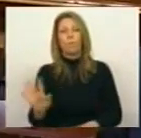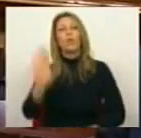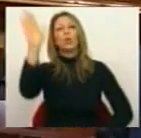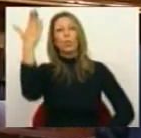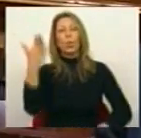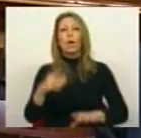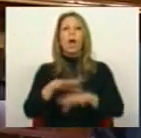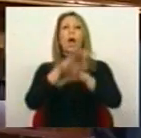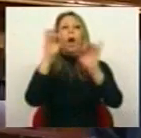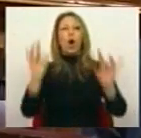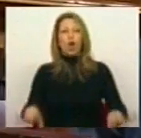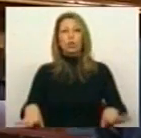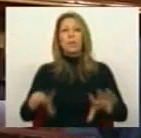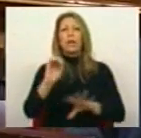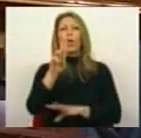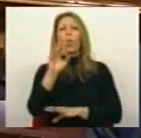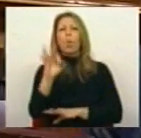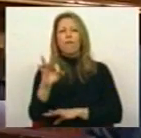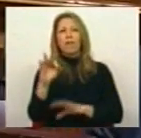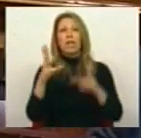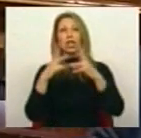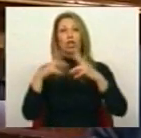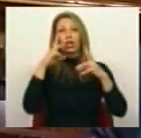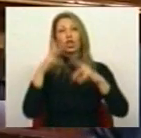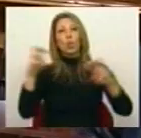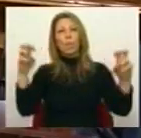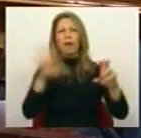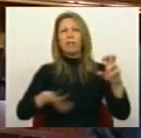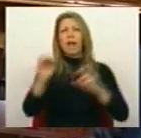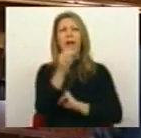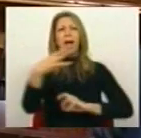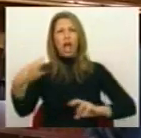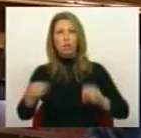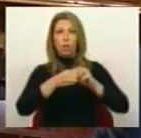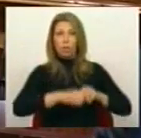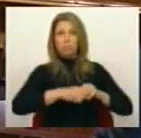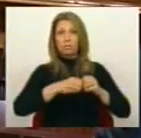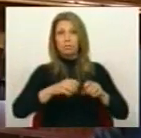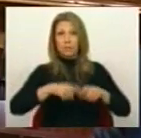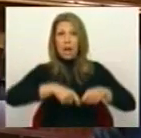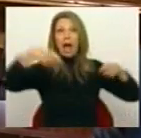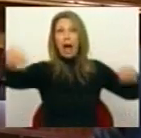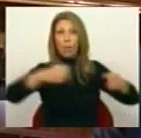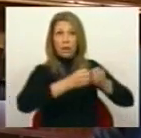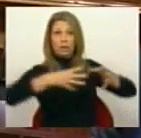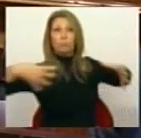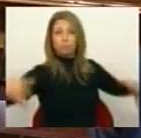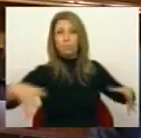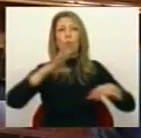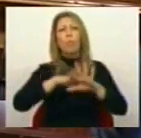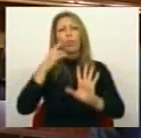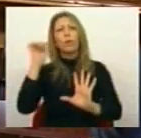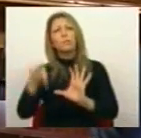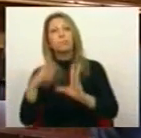do Hospital CUF descobertas no Parque das Nações, onde havia solos contaminados por hidrocarbonetos. Sucede que só depois da polémica